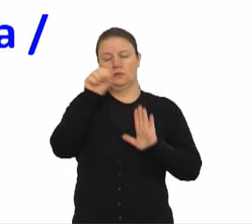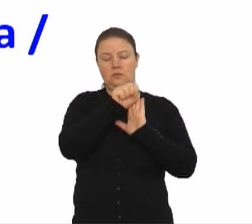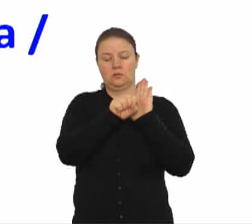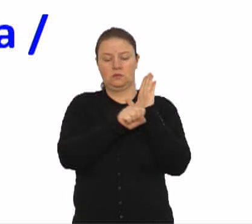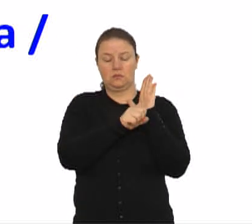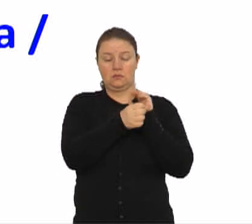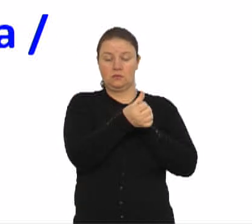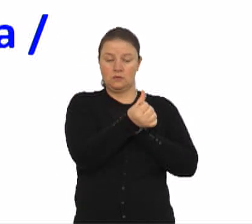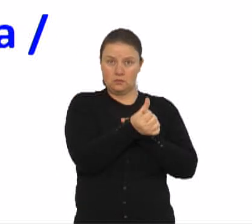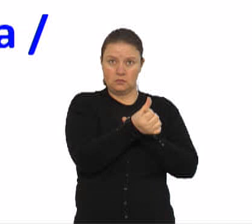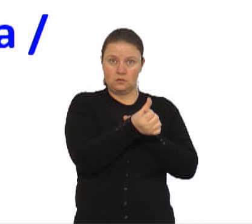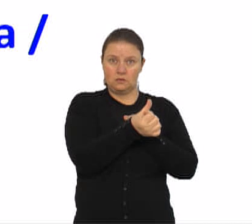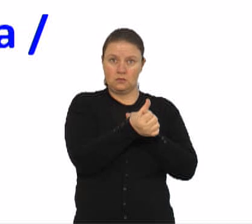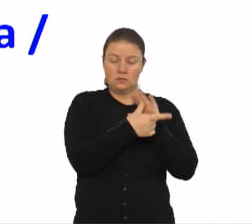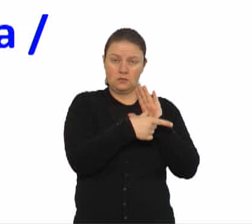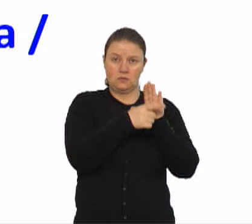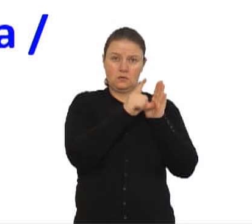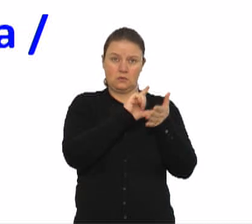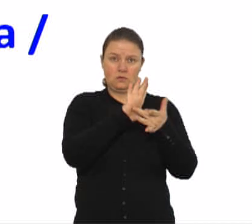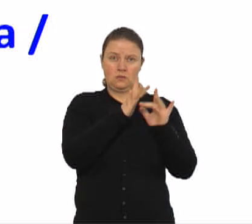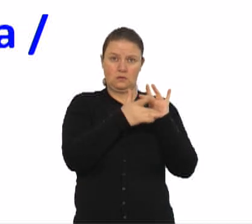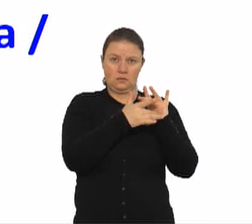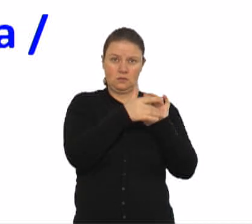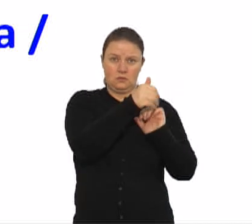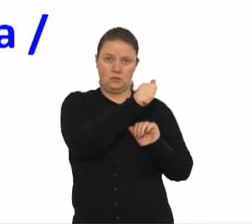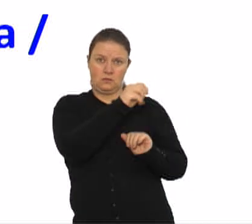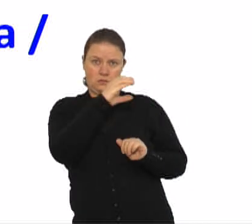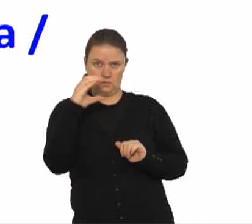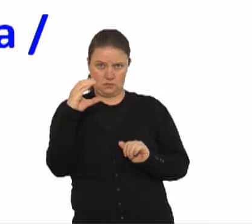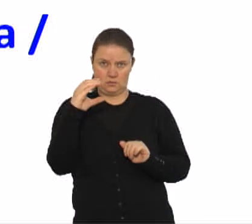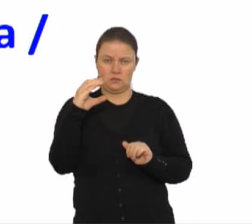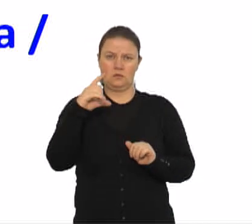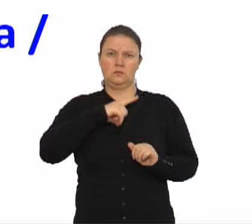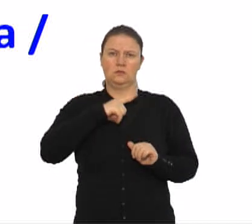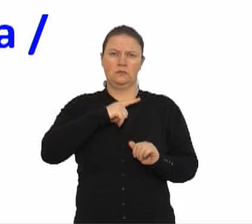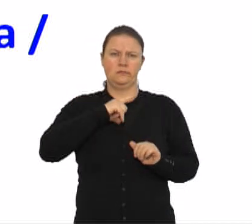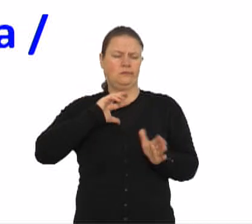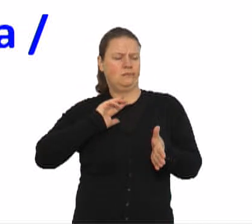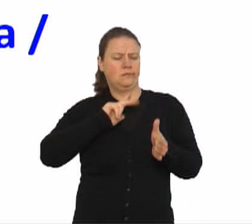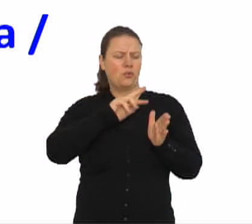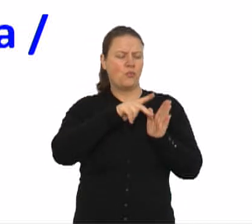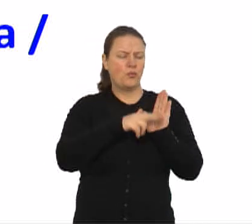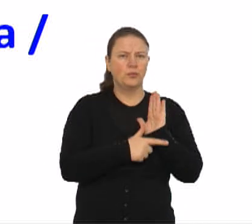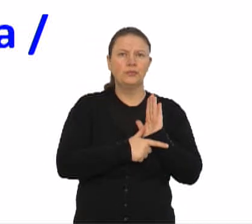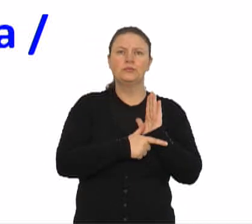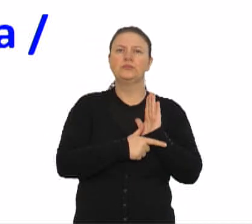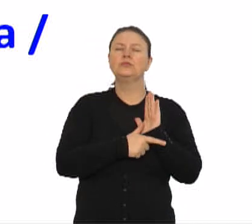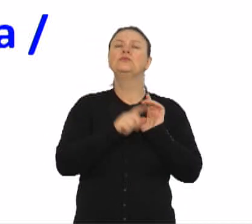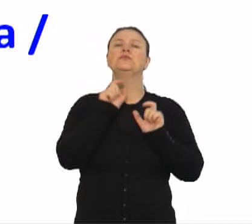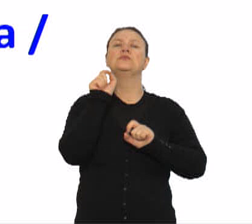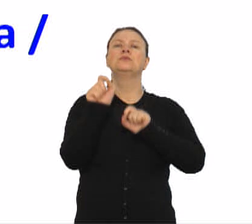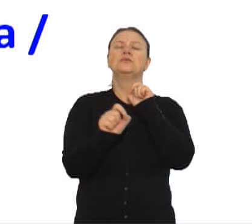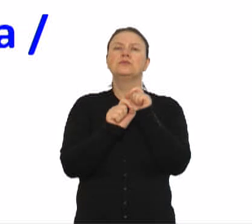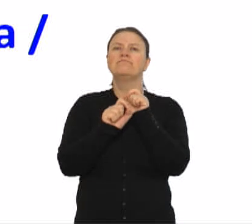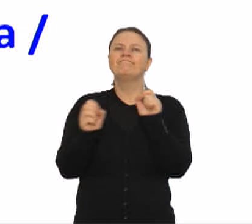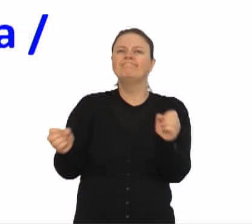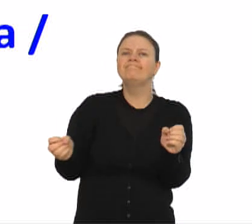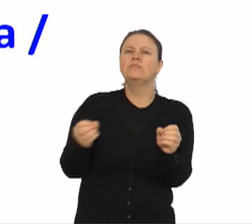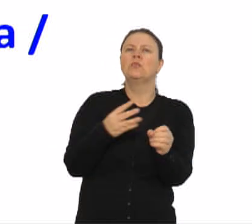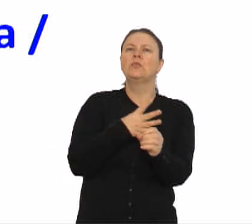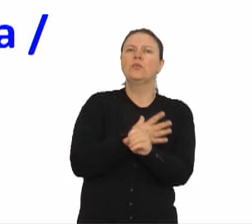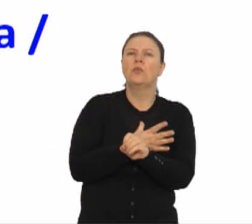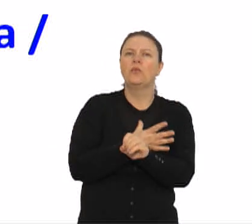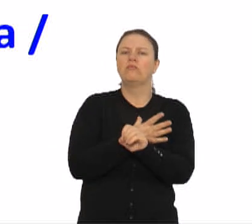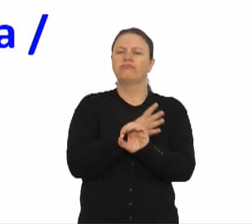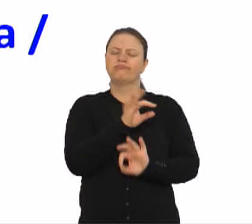VI a.C. ocorre devido a uma série de elementos que promoviam um novo ordenamento